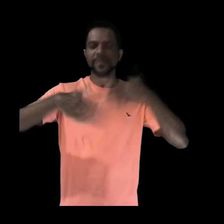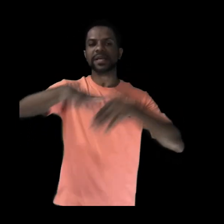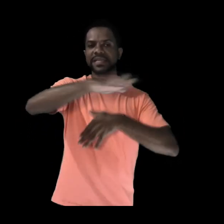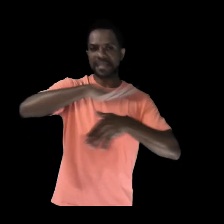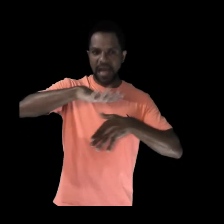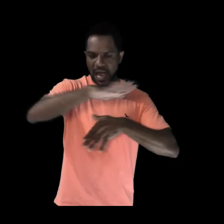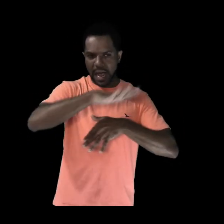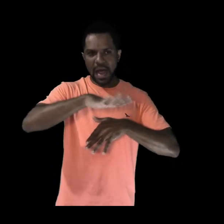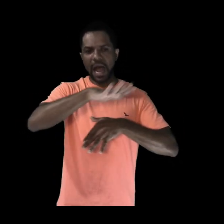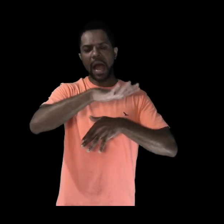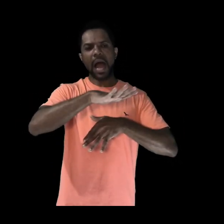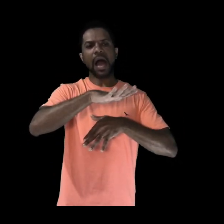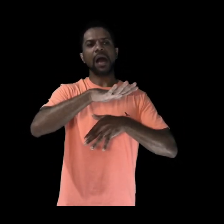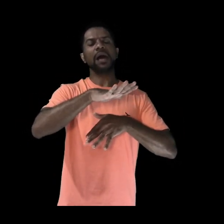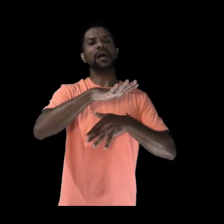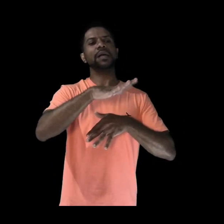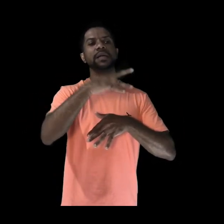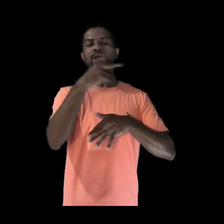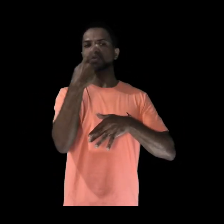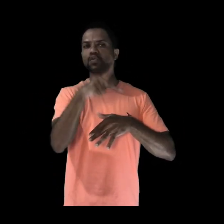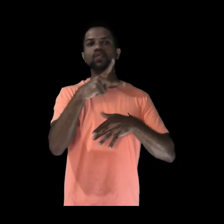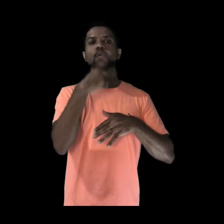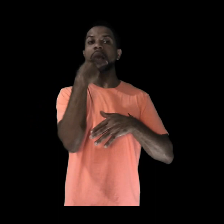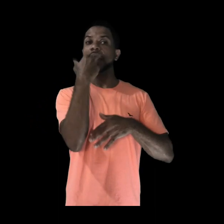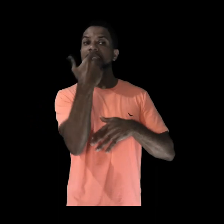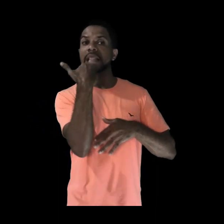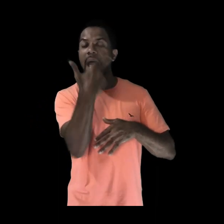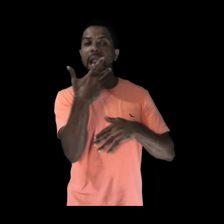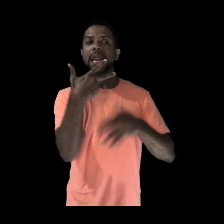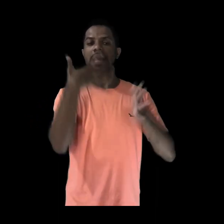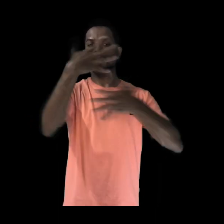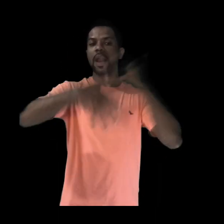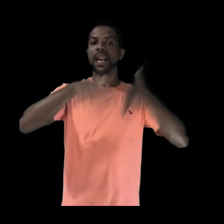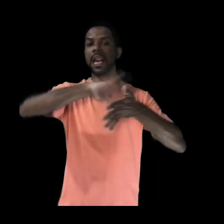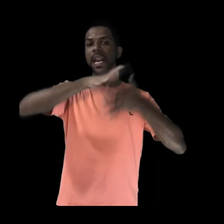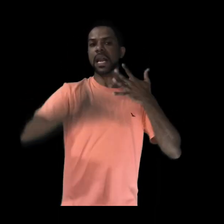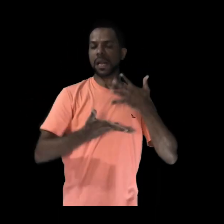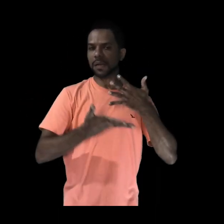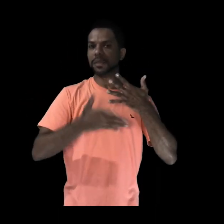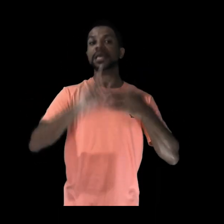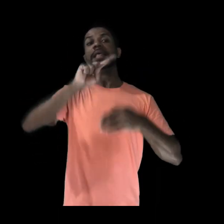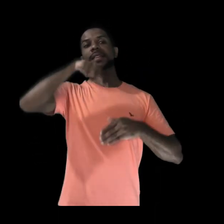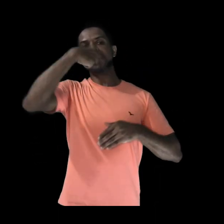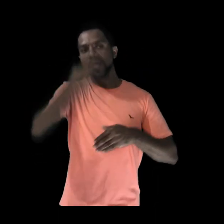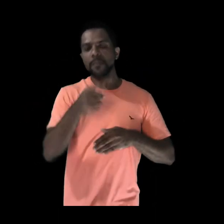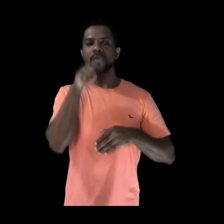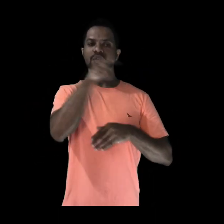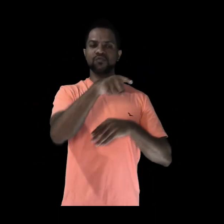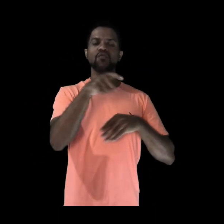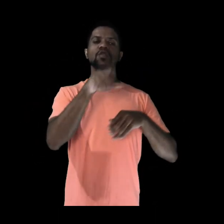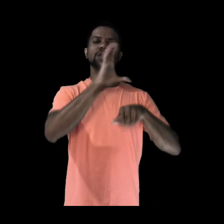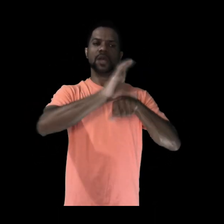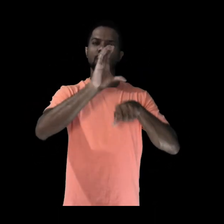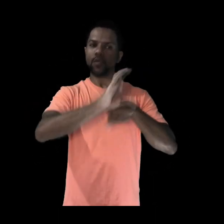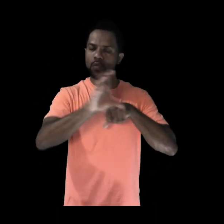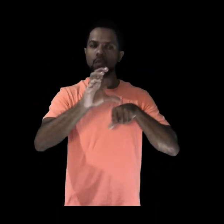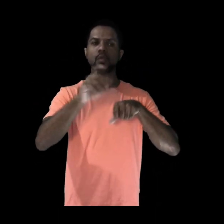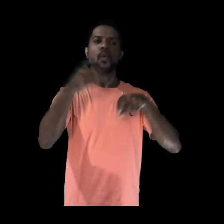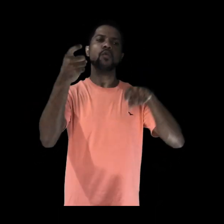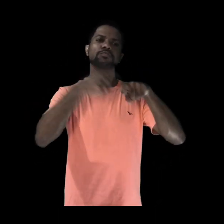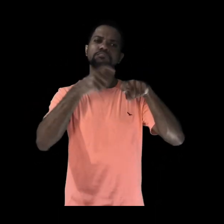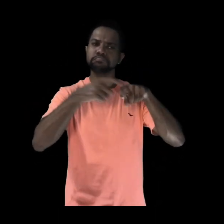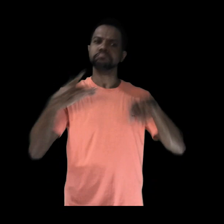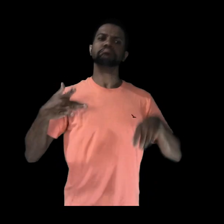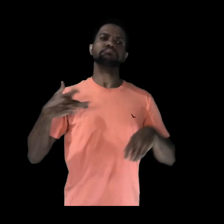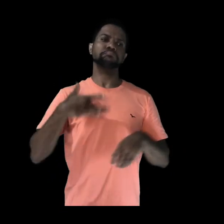São coisas diferentes. Porque o curso de Libras ele vai te dar conhecimentos da língua. O curso de saúde vai te dar conhecimentos relacionados à área